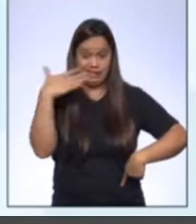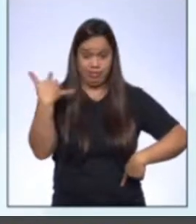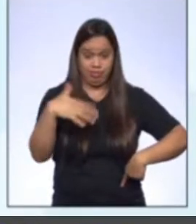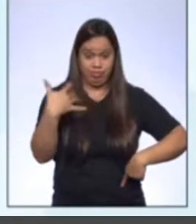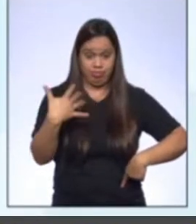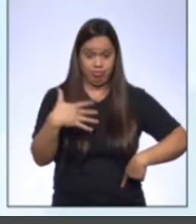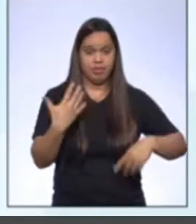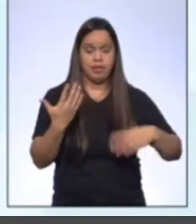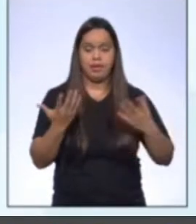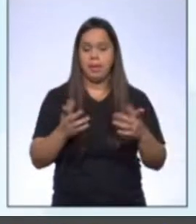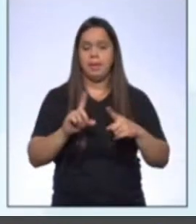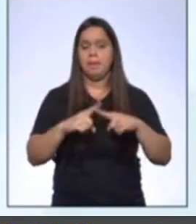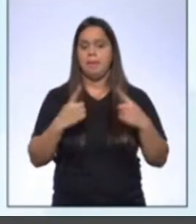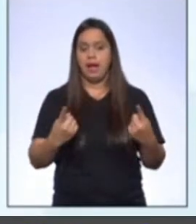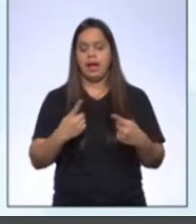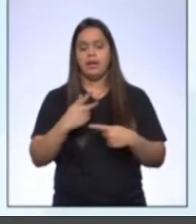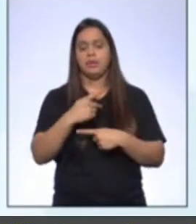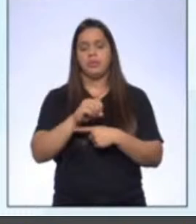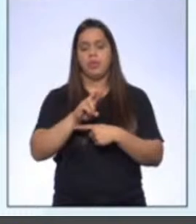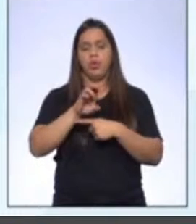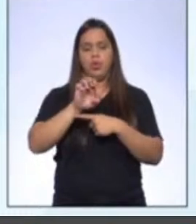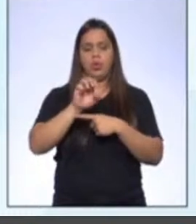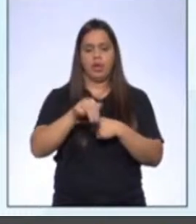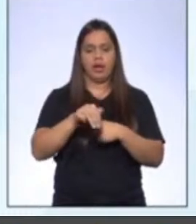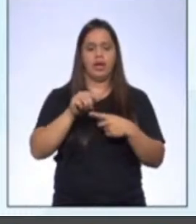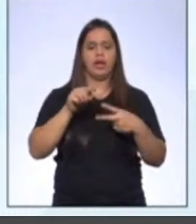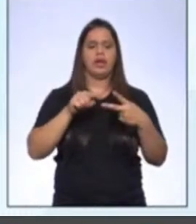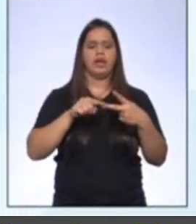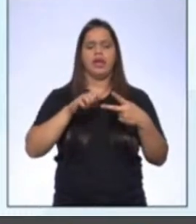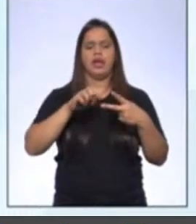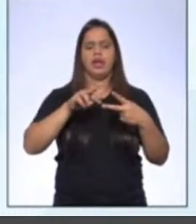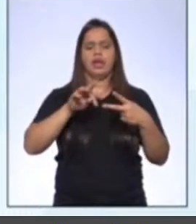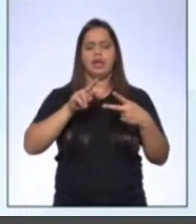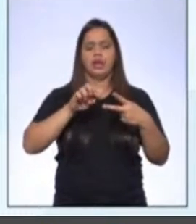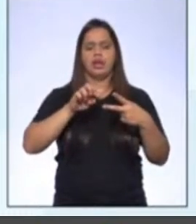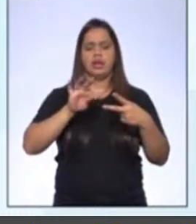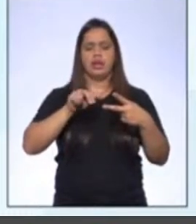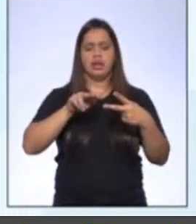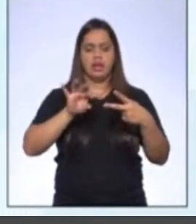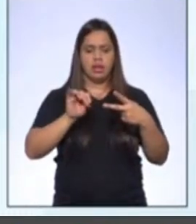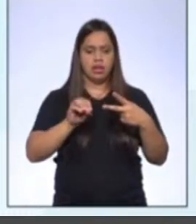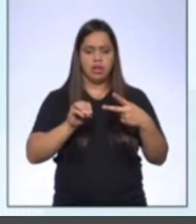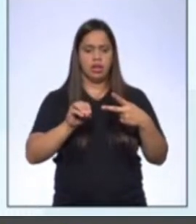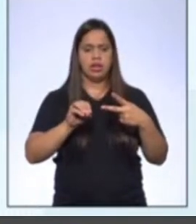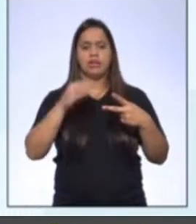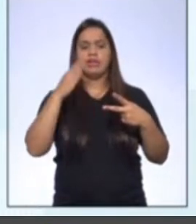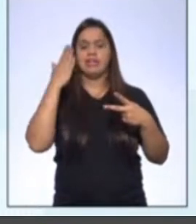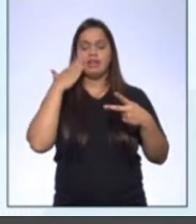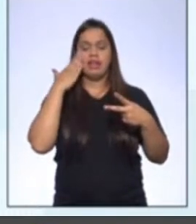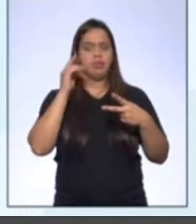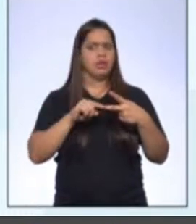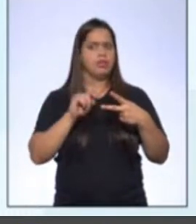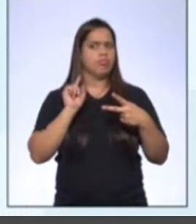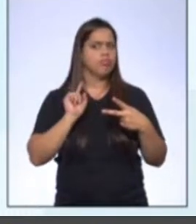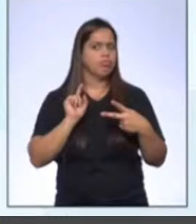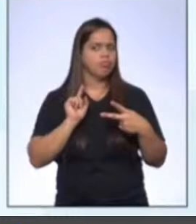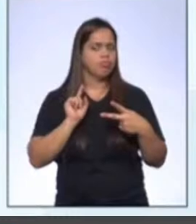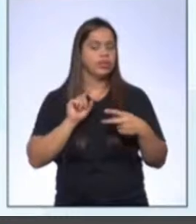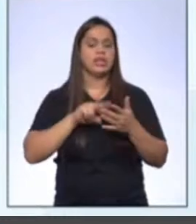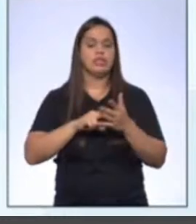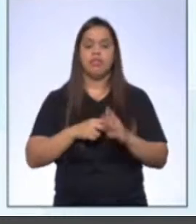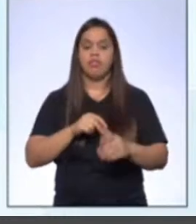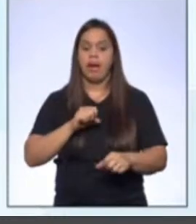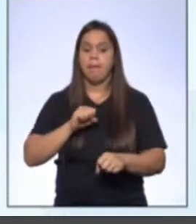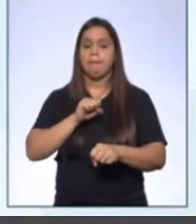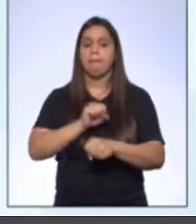Mas, porém, entretanto, você já sabe que isso vai te dar uma parada ali, né? Que alguma